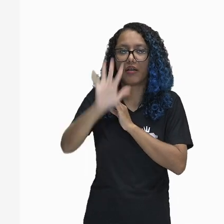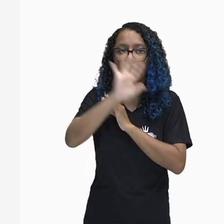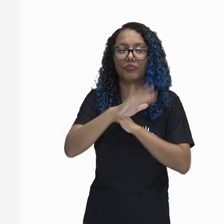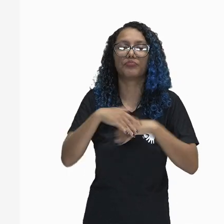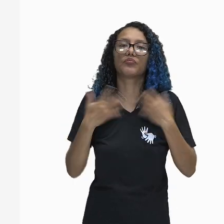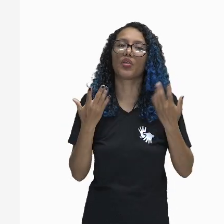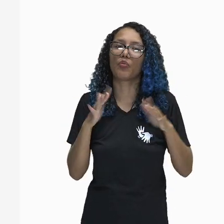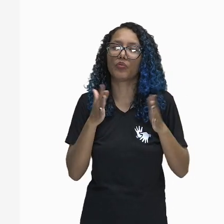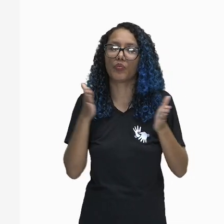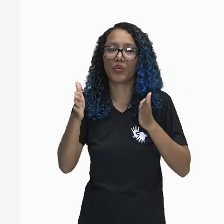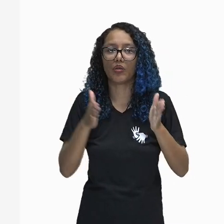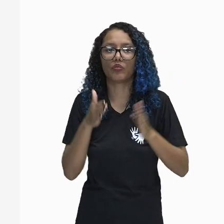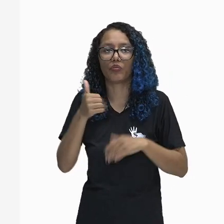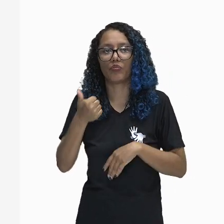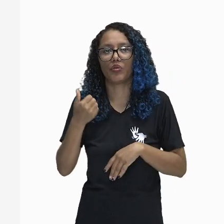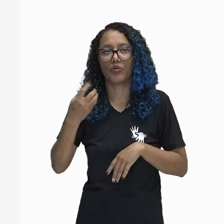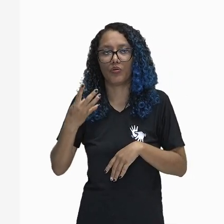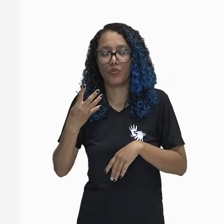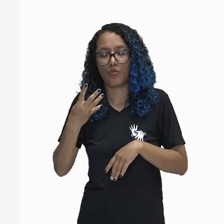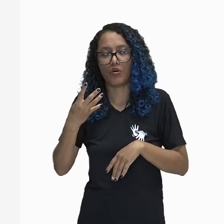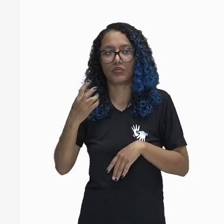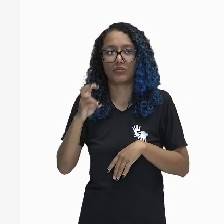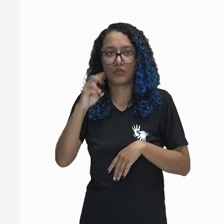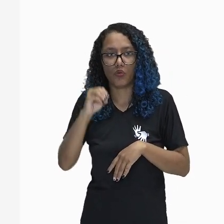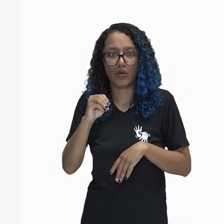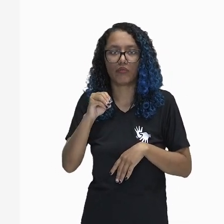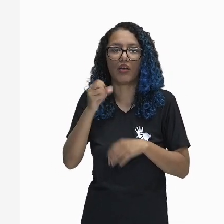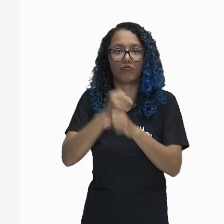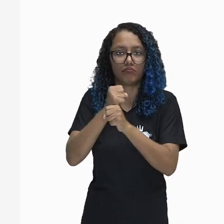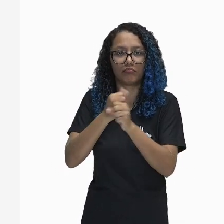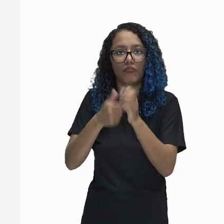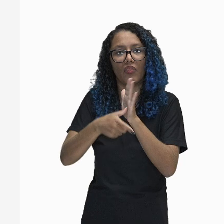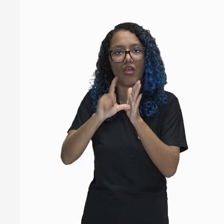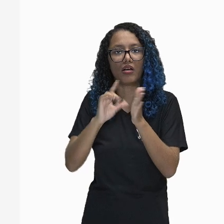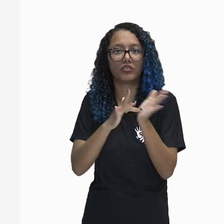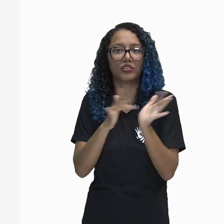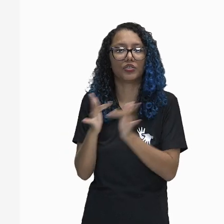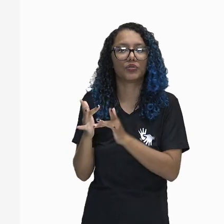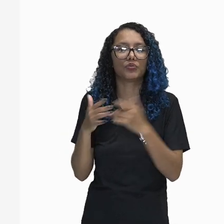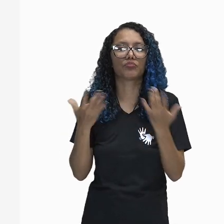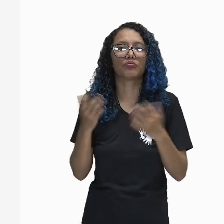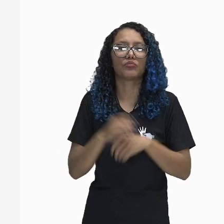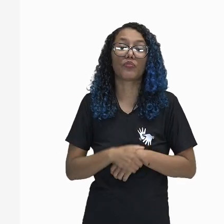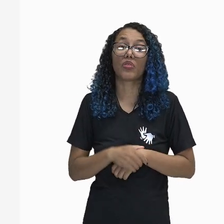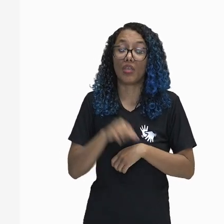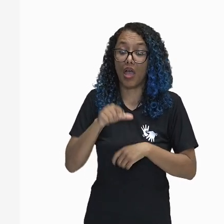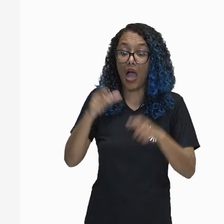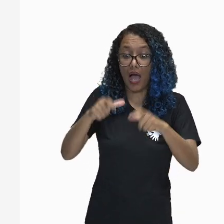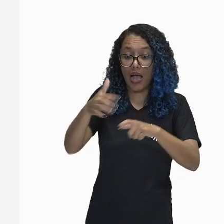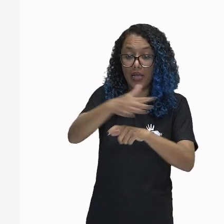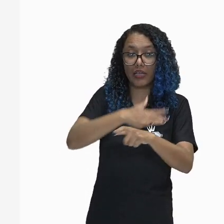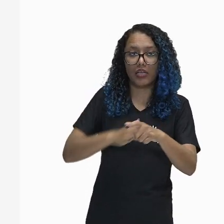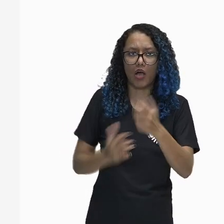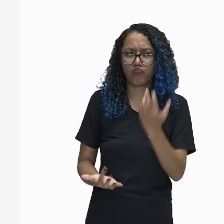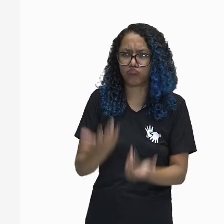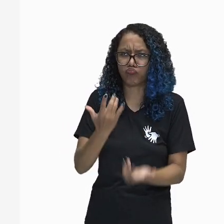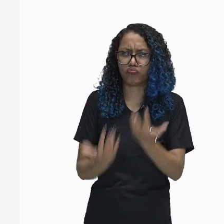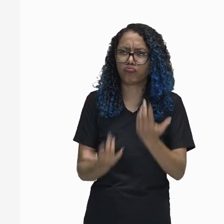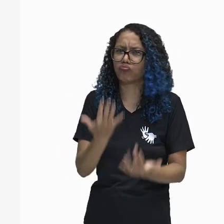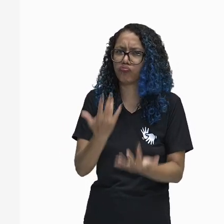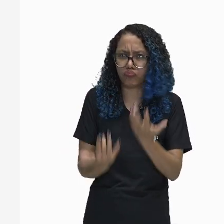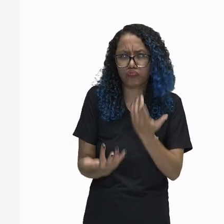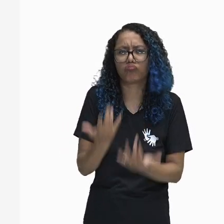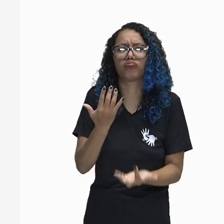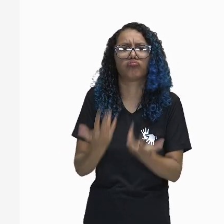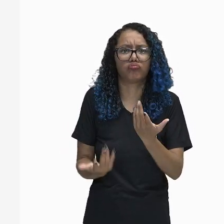de 1450 a.C., Creta foi incendiada. Não se sabe se por causa